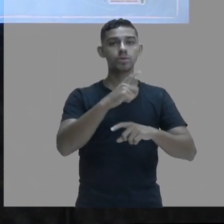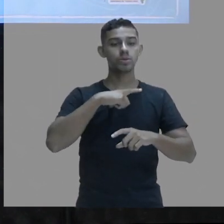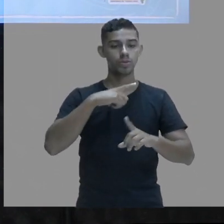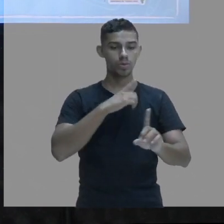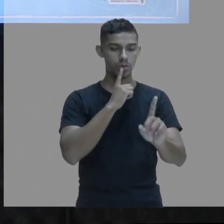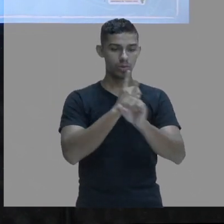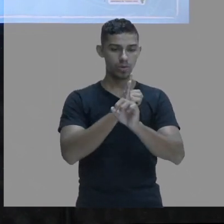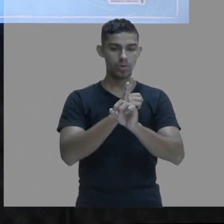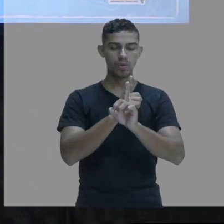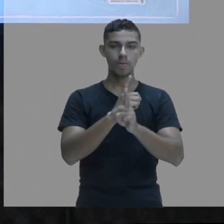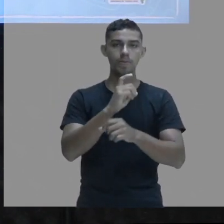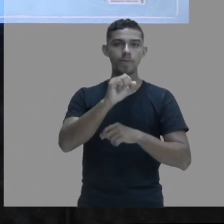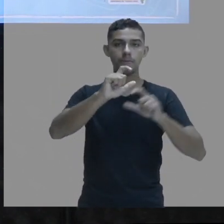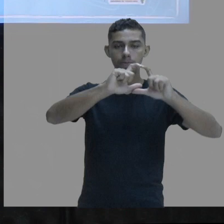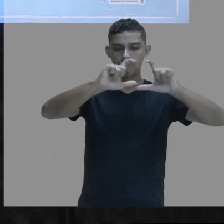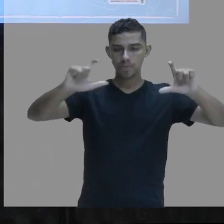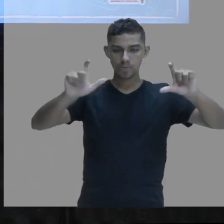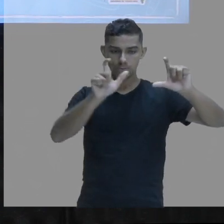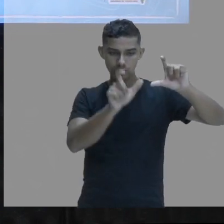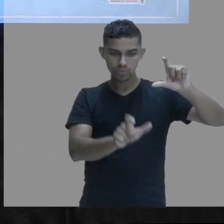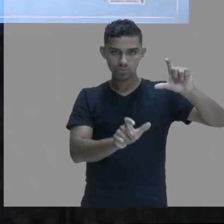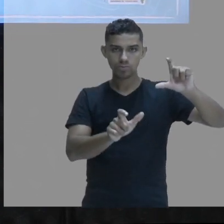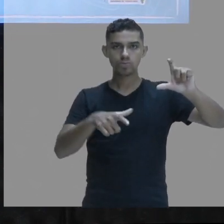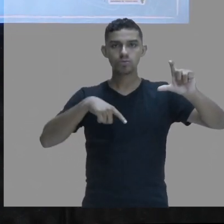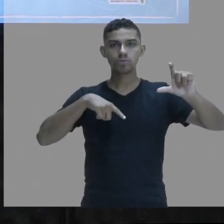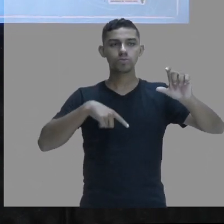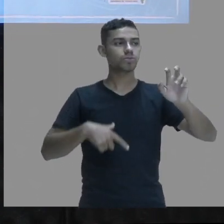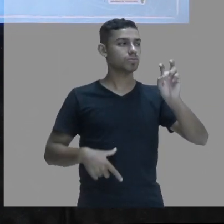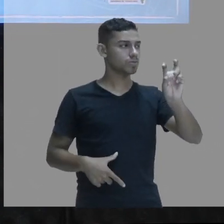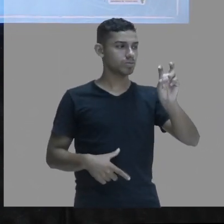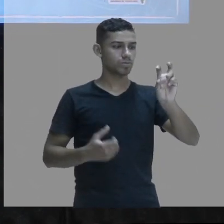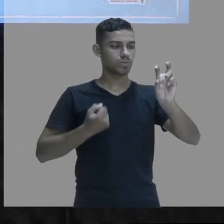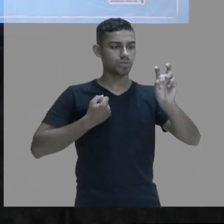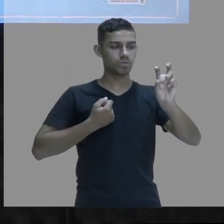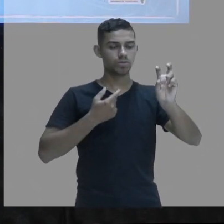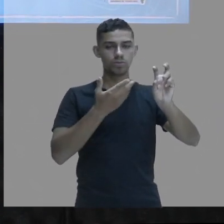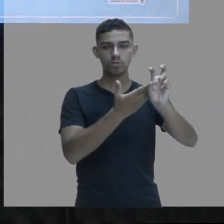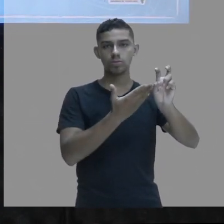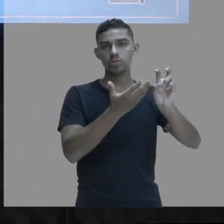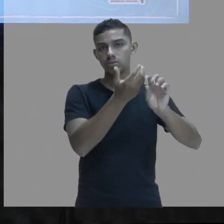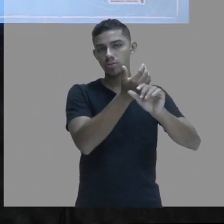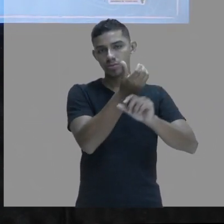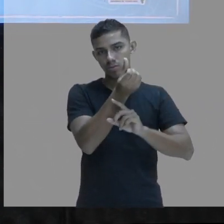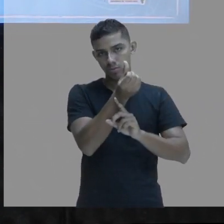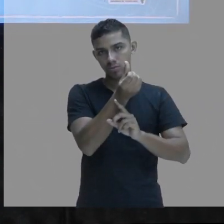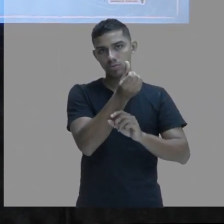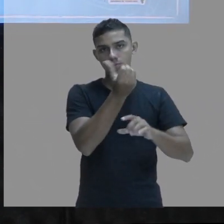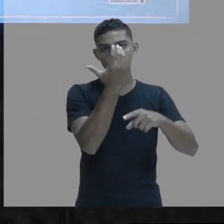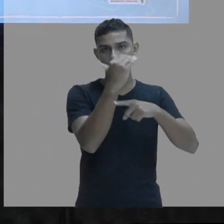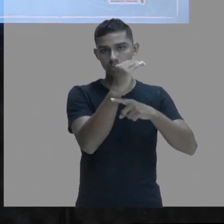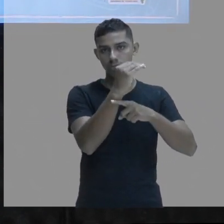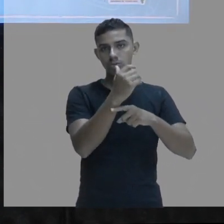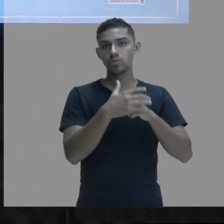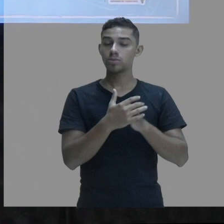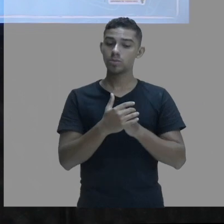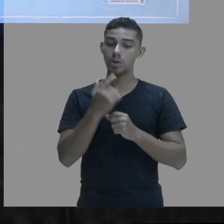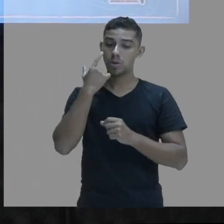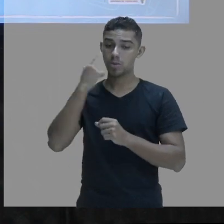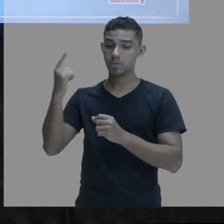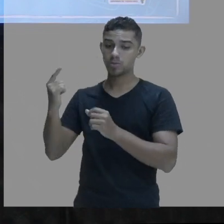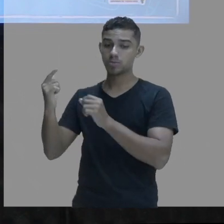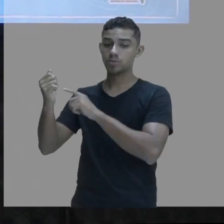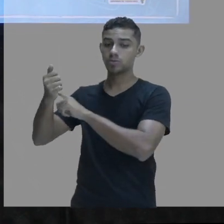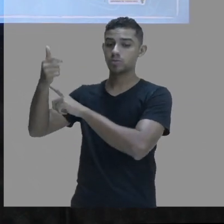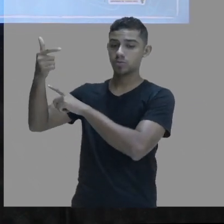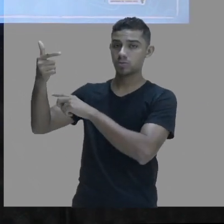X, porque a cadeia principal temos 6 carbonos. 2, porque a ligação dupla está entre os carbonos 2